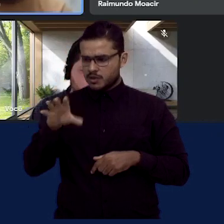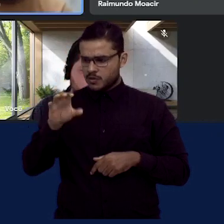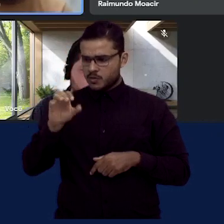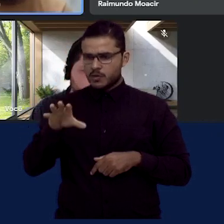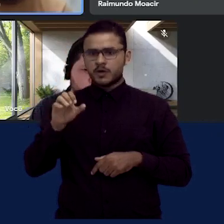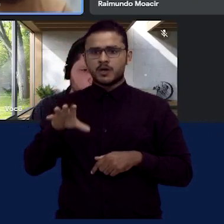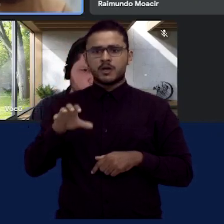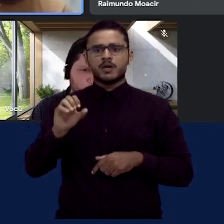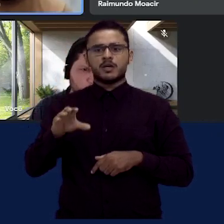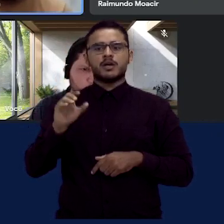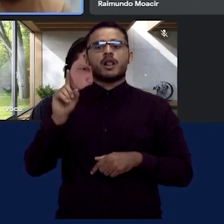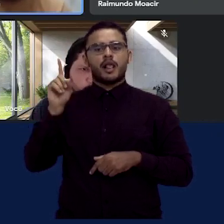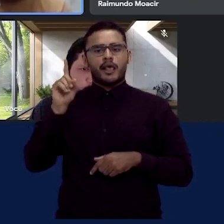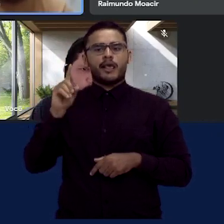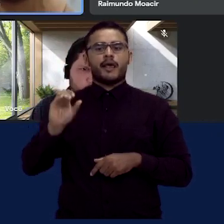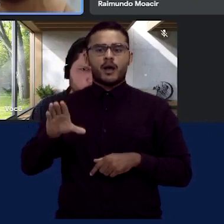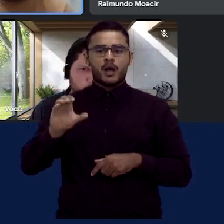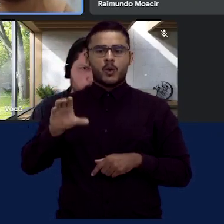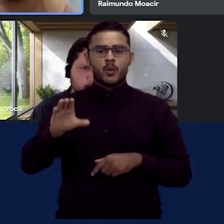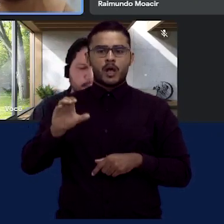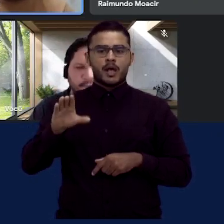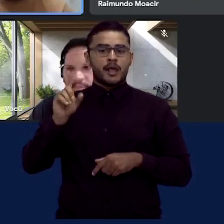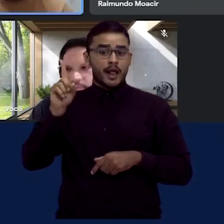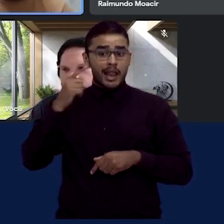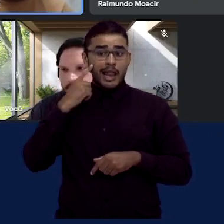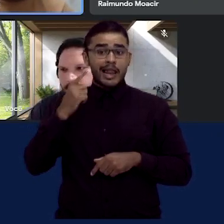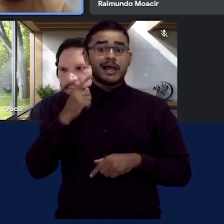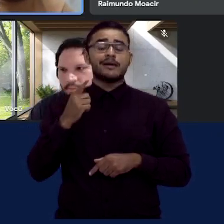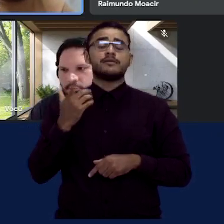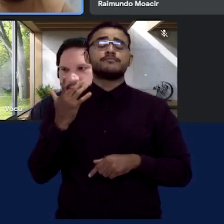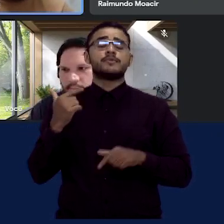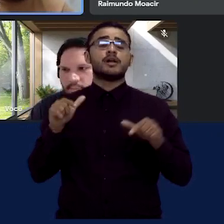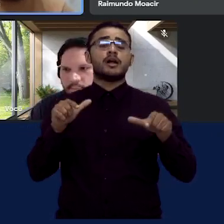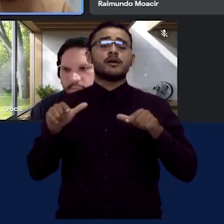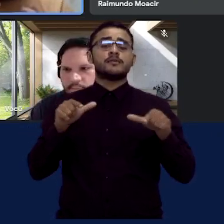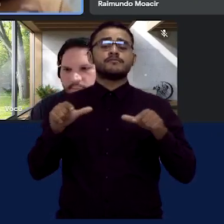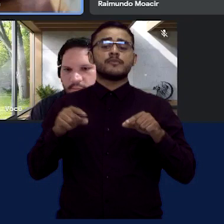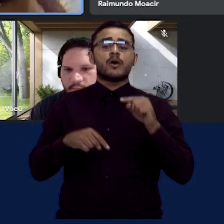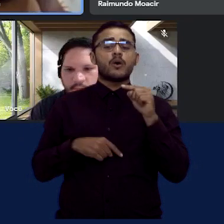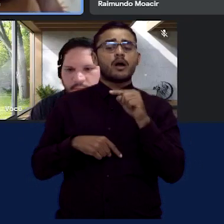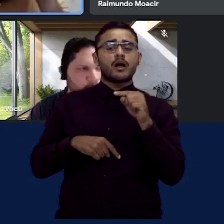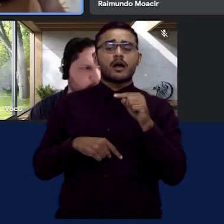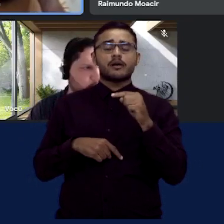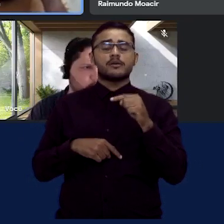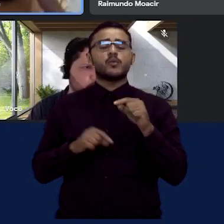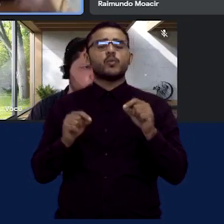região metropolitana, também voltado para